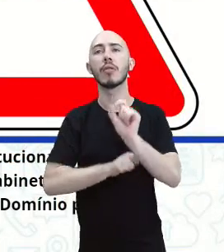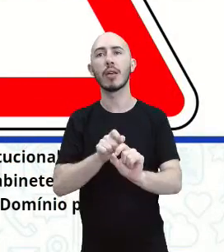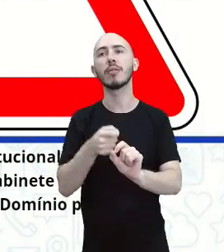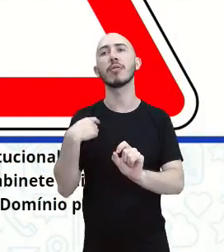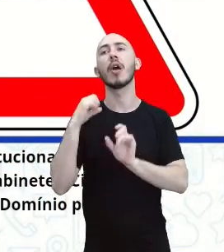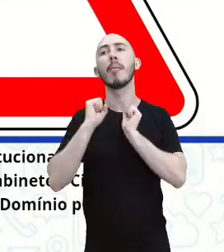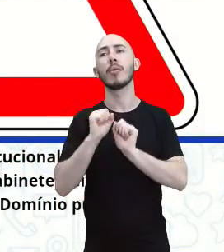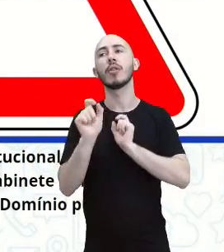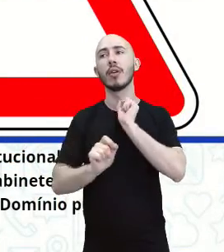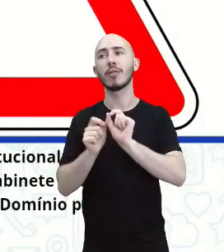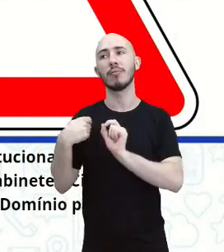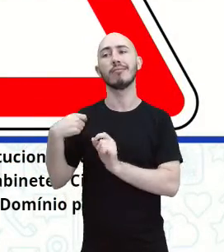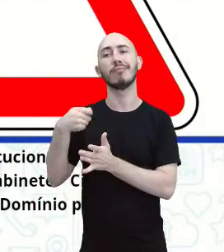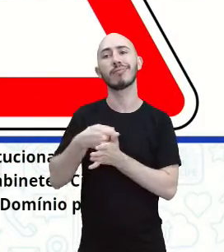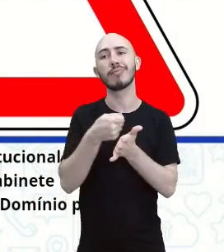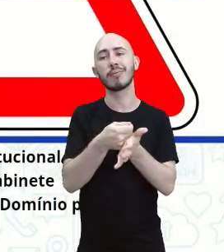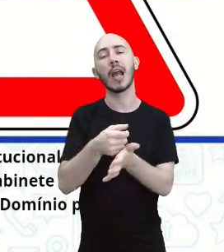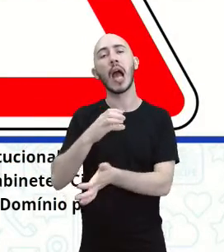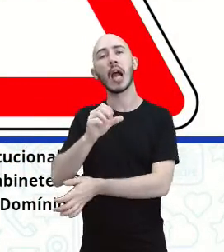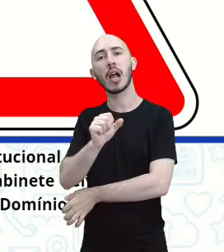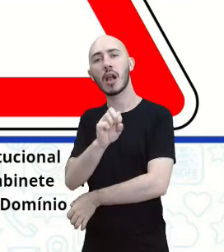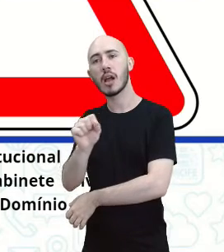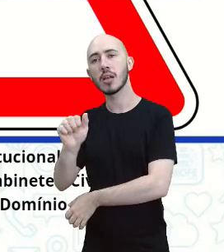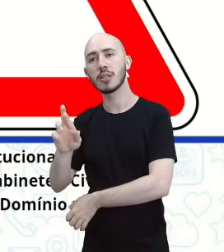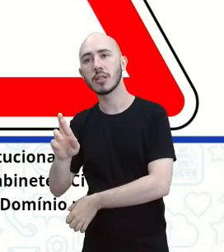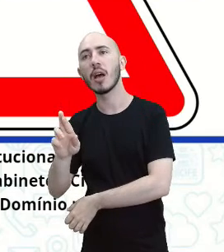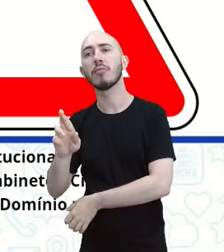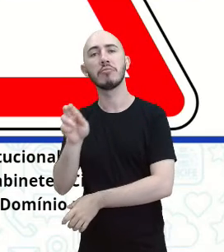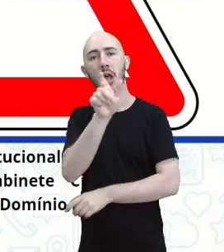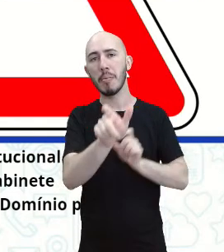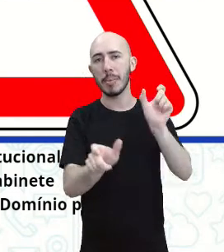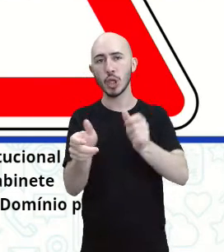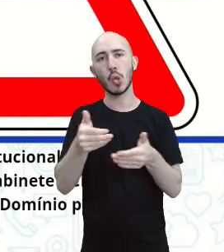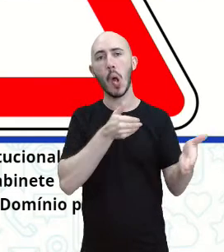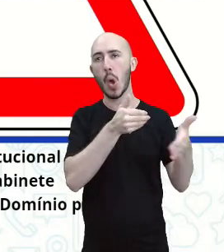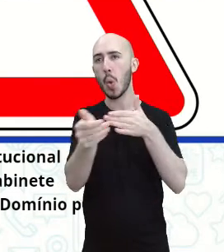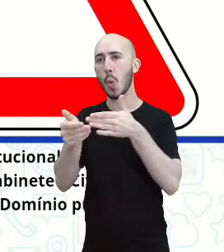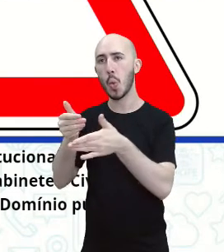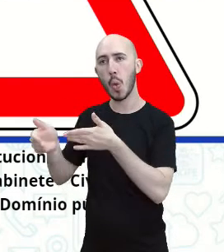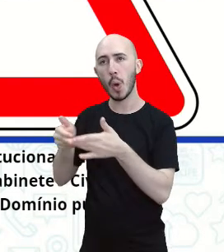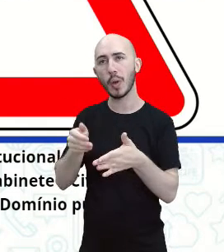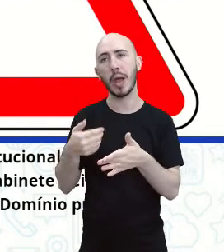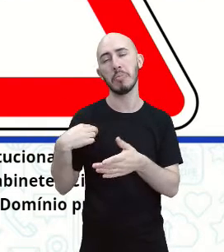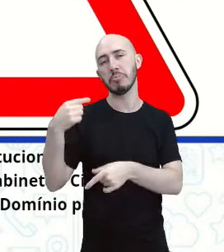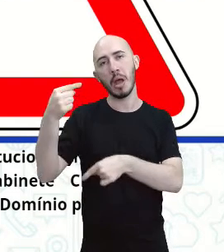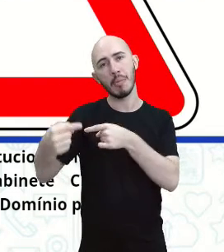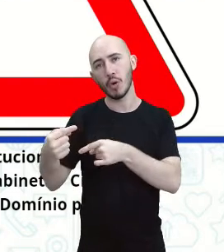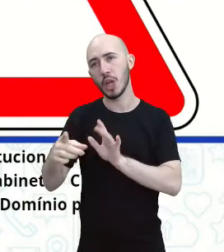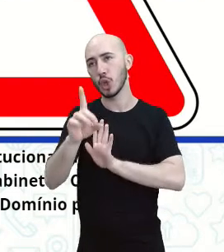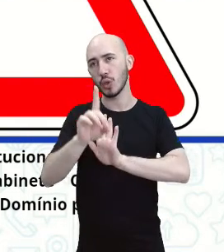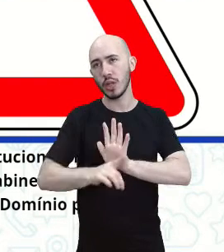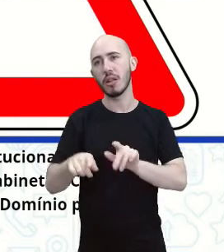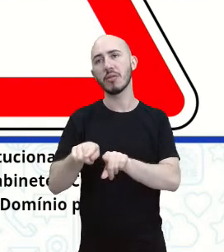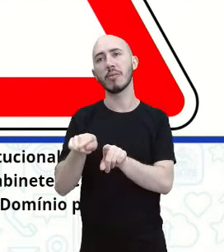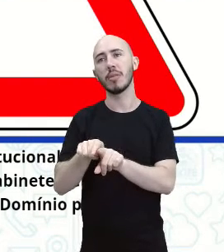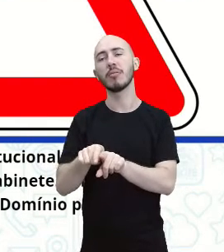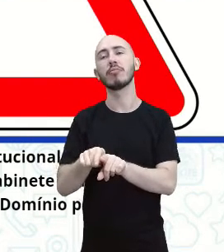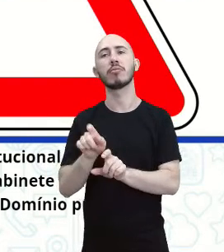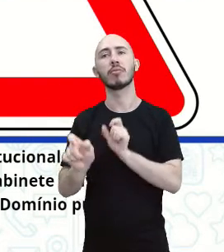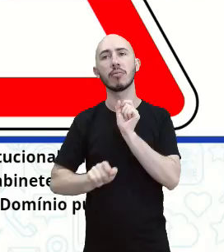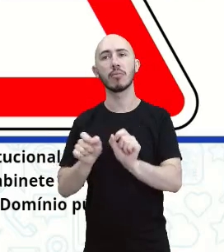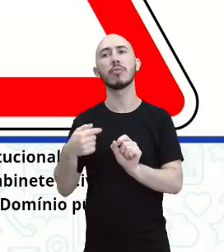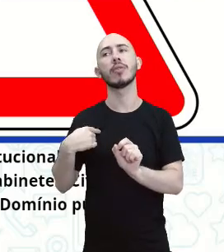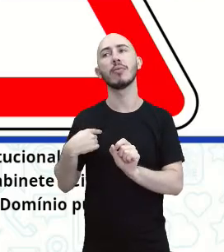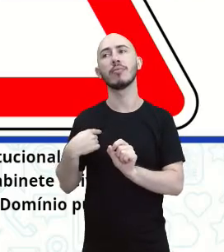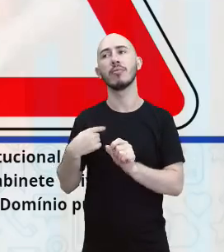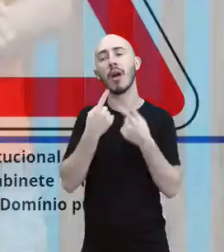e direitos políticos de qualquer pessoa por 10 anos. Então, se fosse alguém da oposição, fosse alguém que desagradasse a ditadura, ele